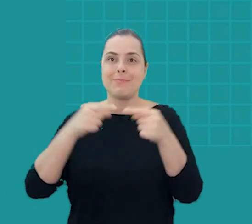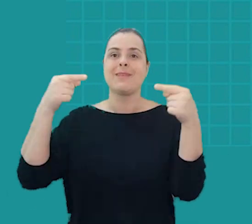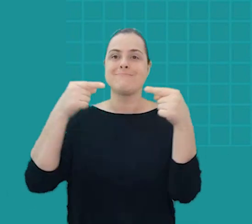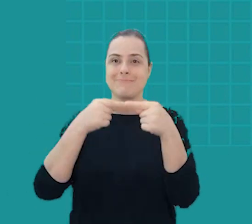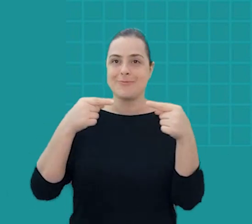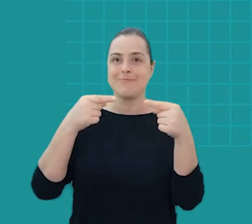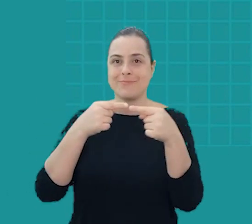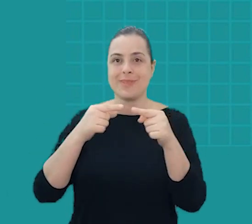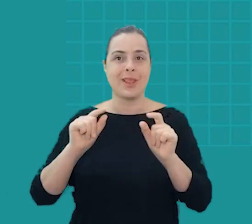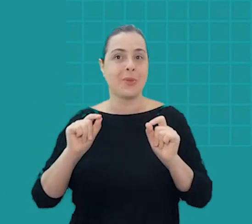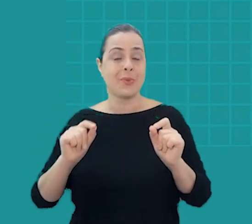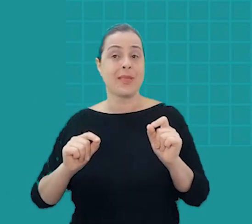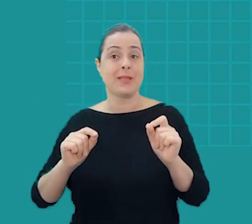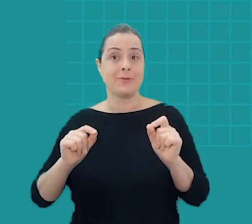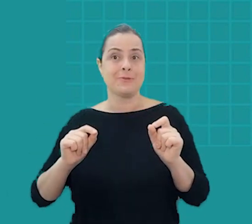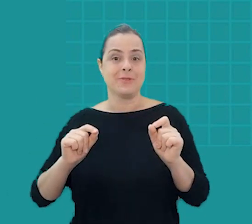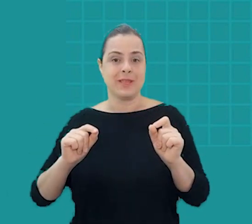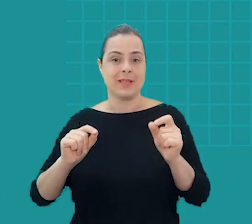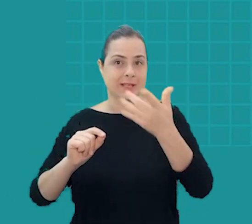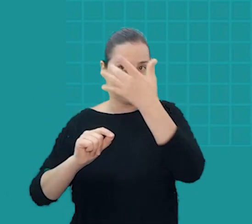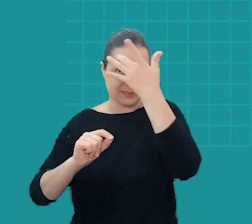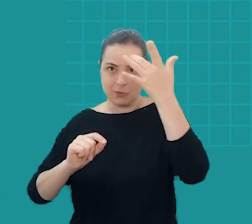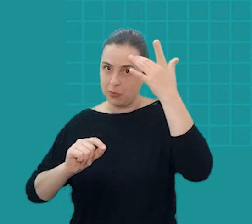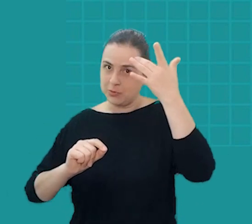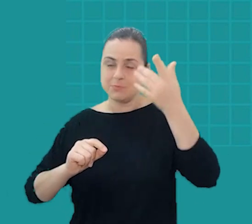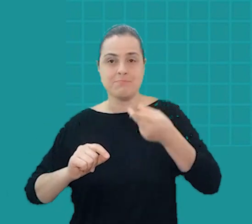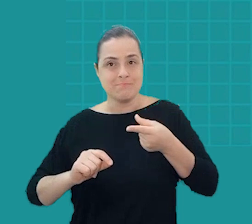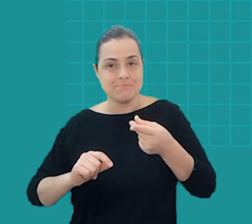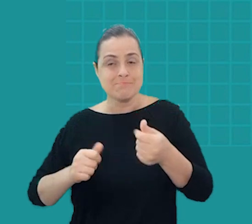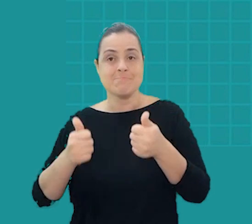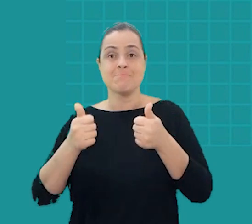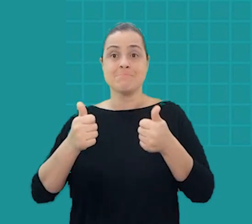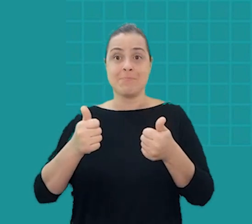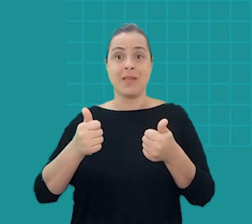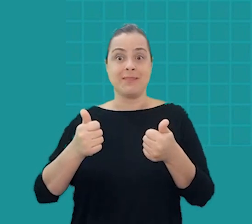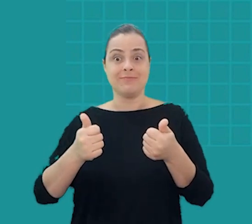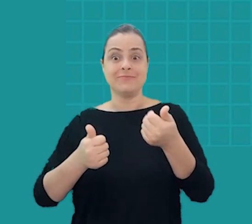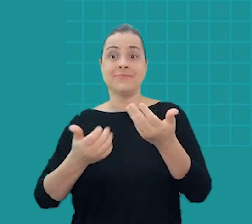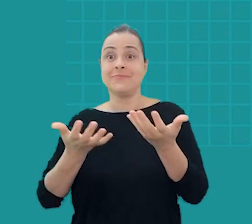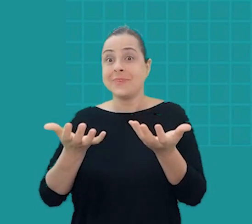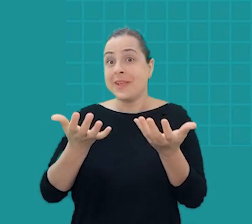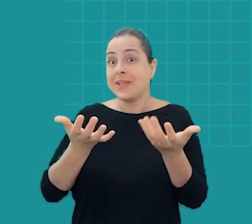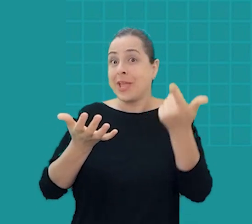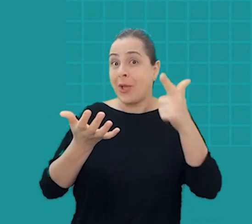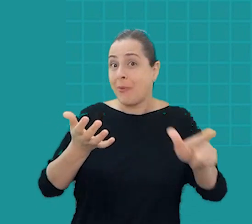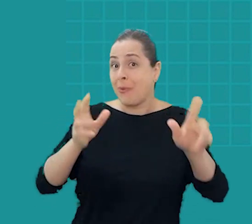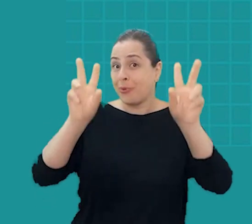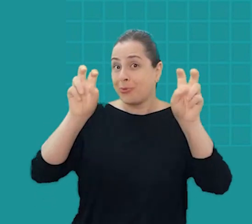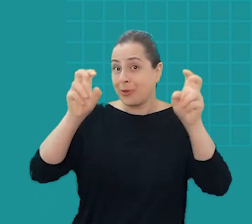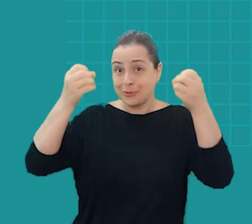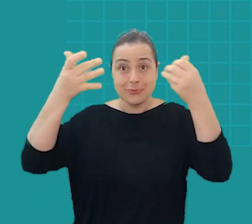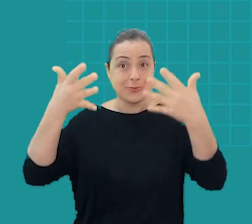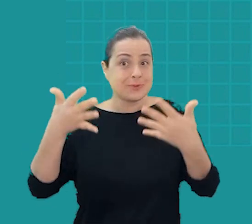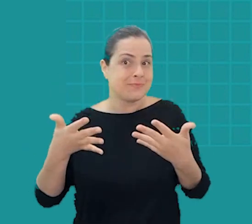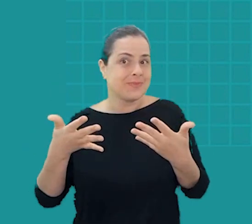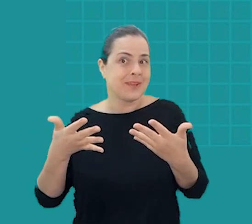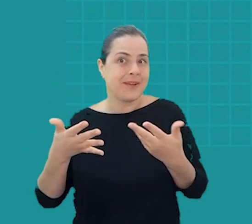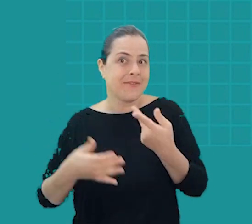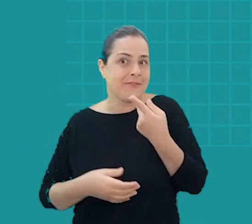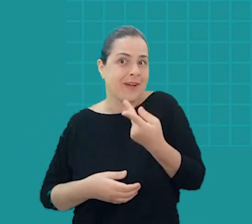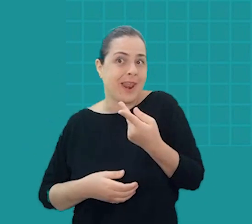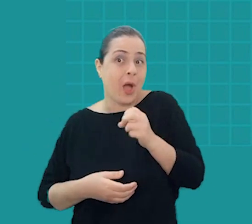uma saúde mental. Então, não sei se você quer falar até algum outro ponto disso, Fabi, senão